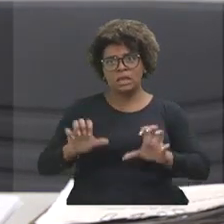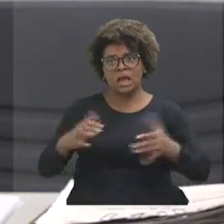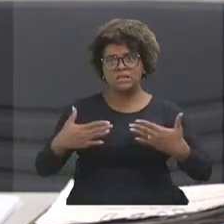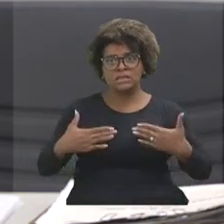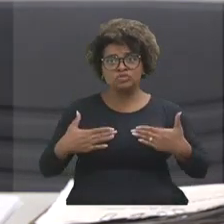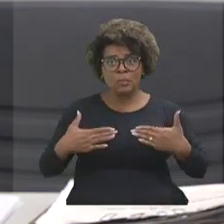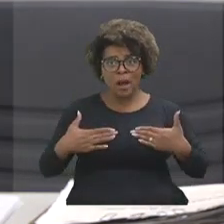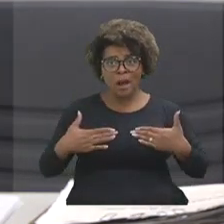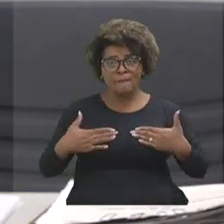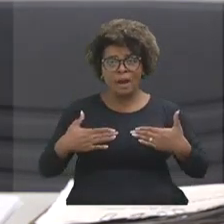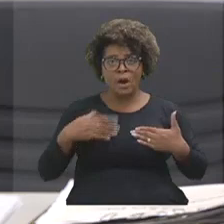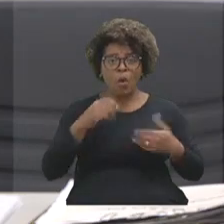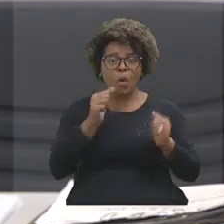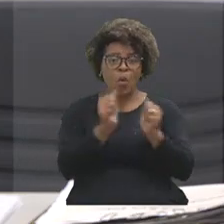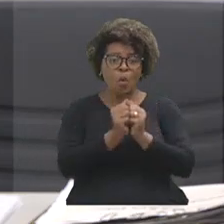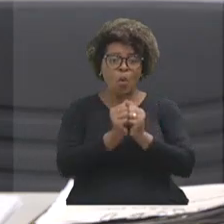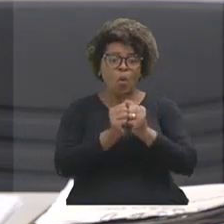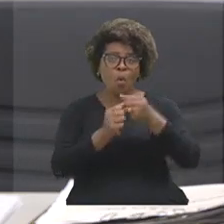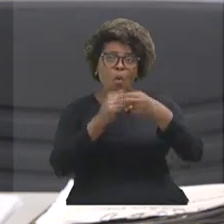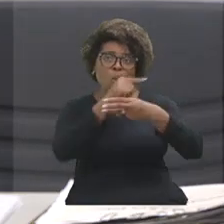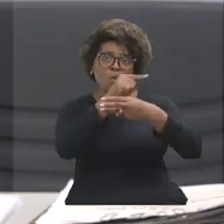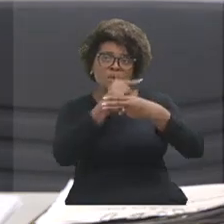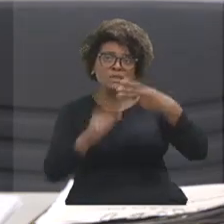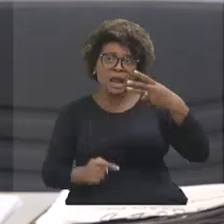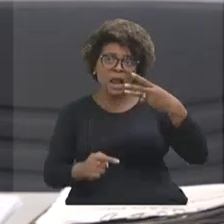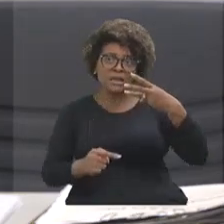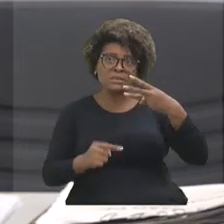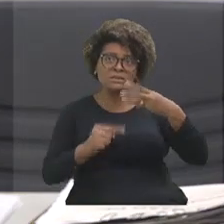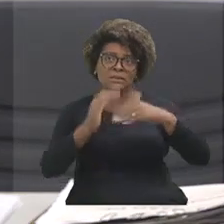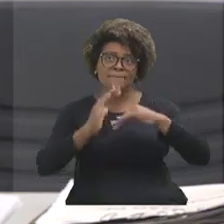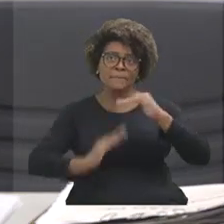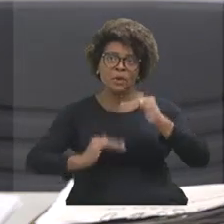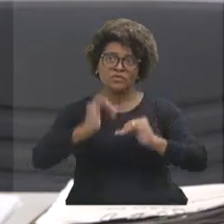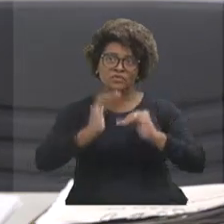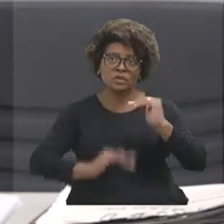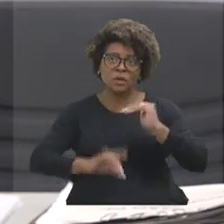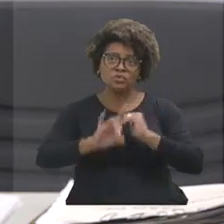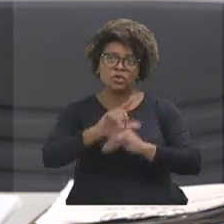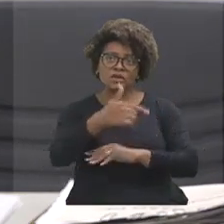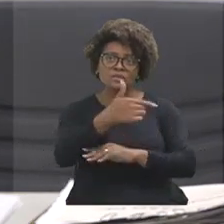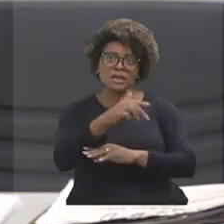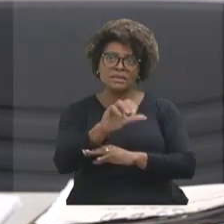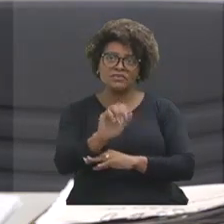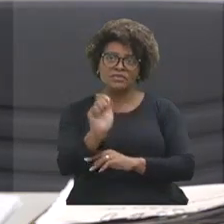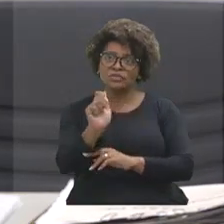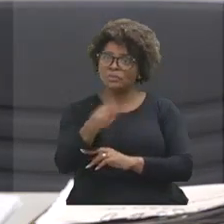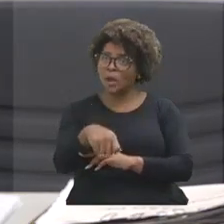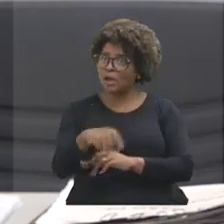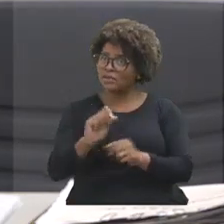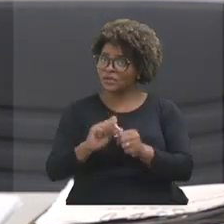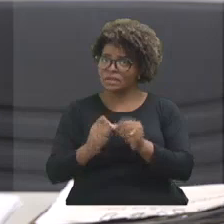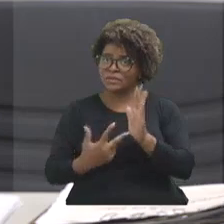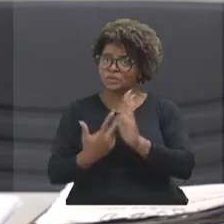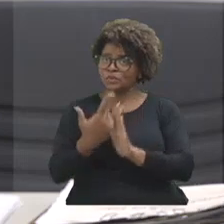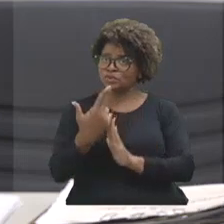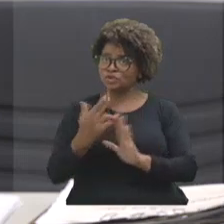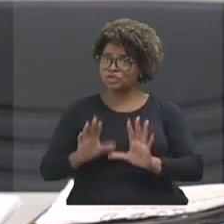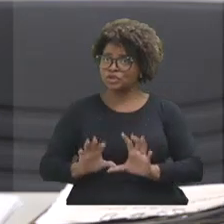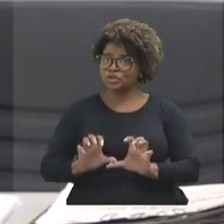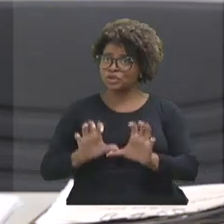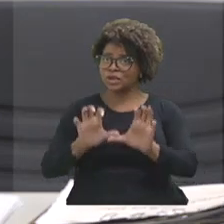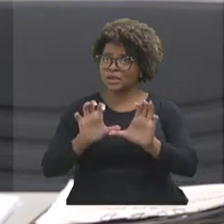mastologistas apenas 120 mastologistas hoje em Minas Gerais podem operar câncer e nós temos